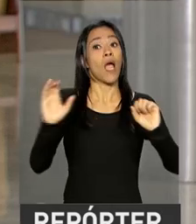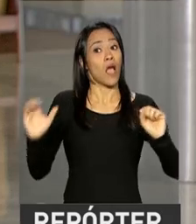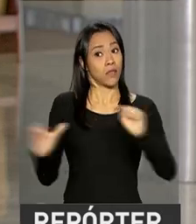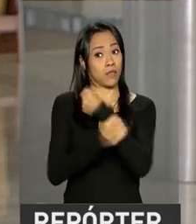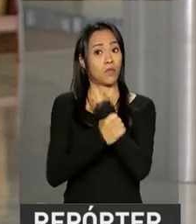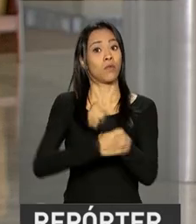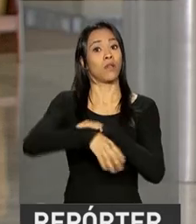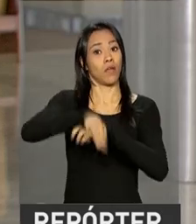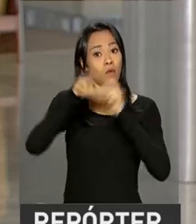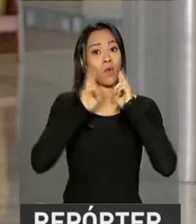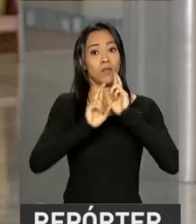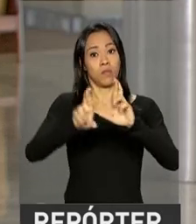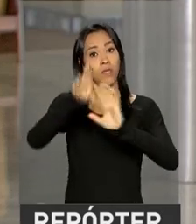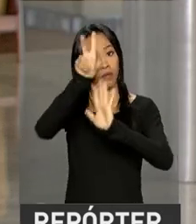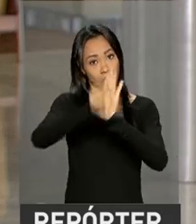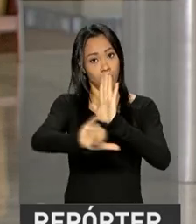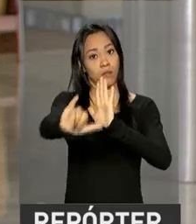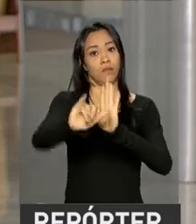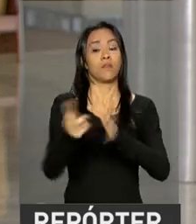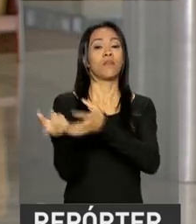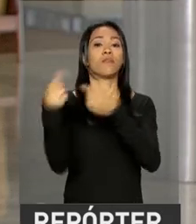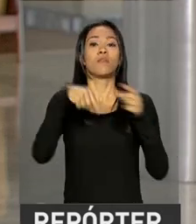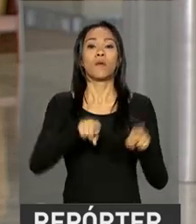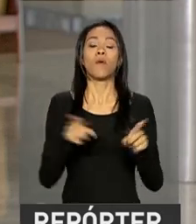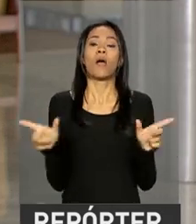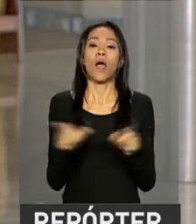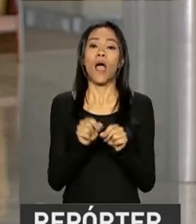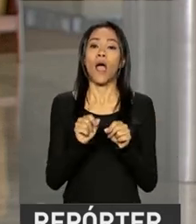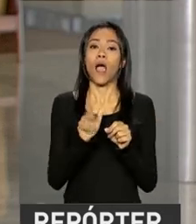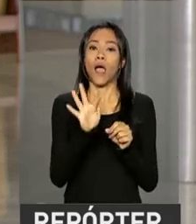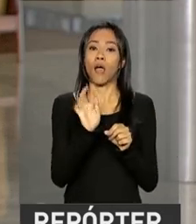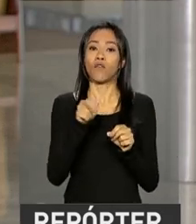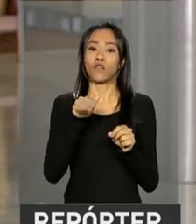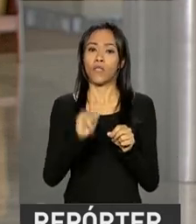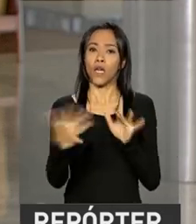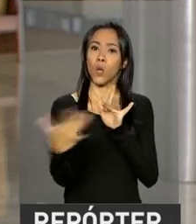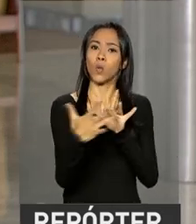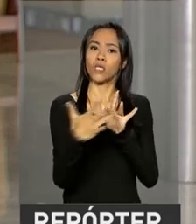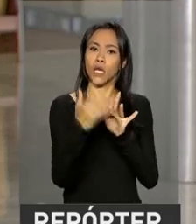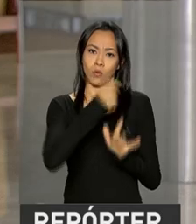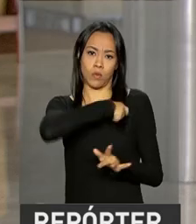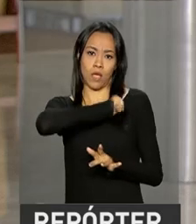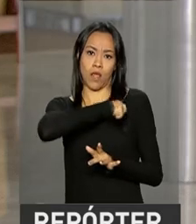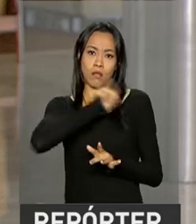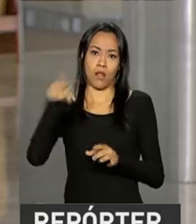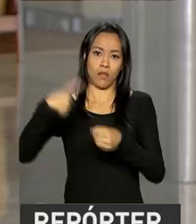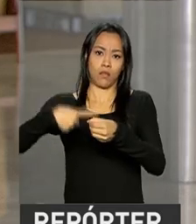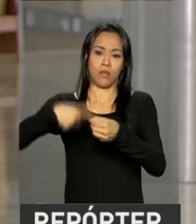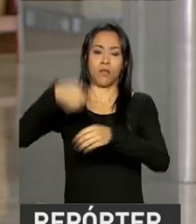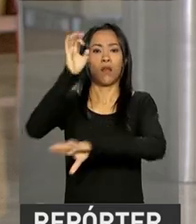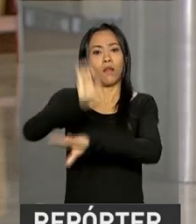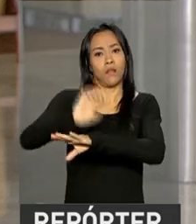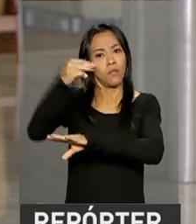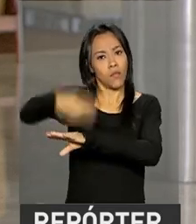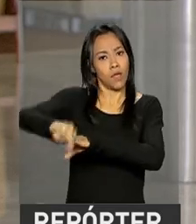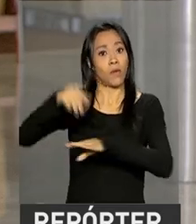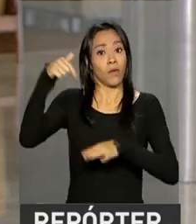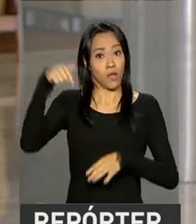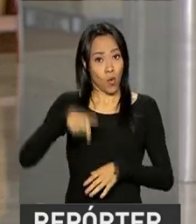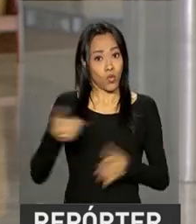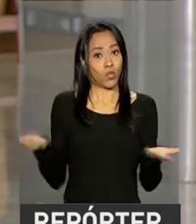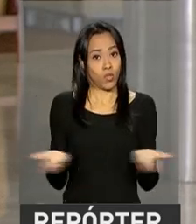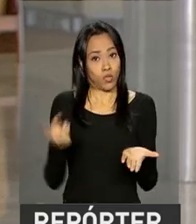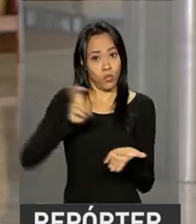seja cumprida. A FUNAI também está em contato direto com o delegado do município de Viana. Esse comitê de crise se reuniu hoje pela manhã